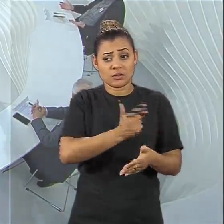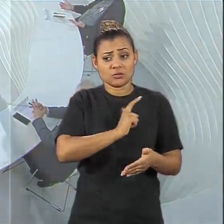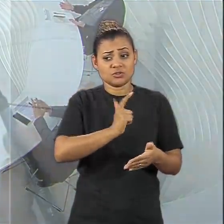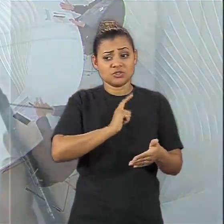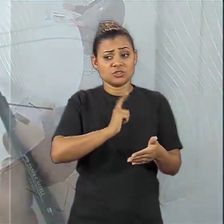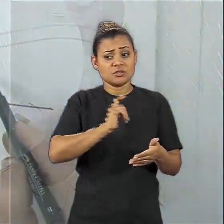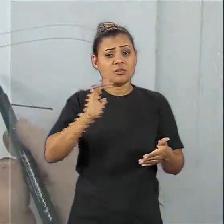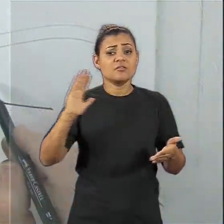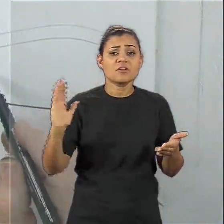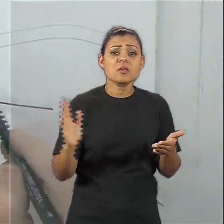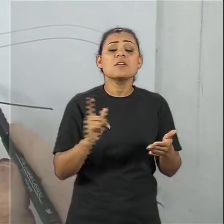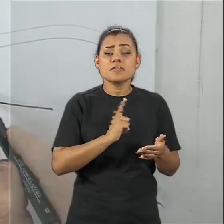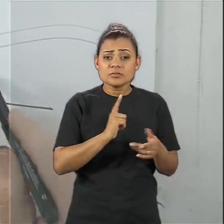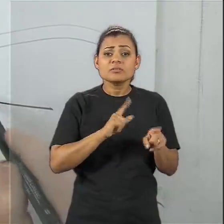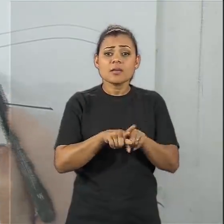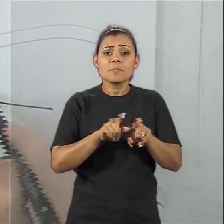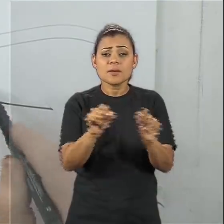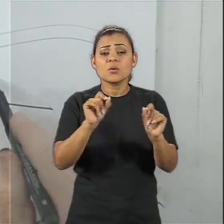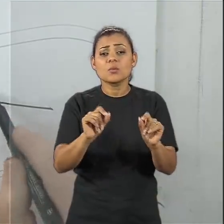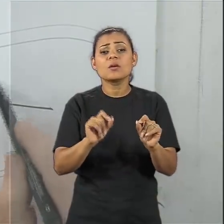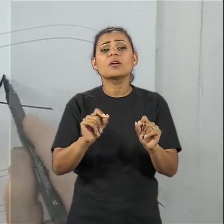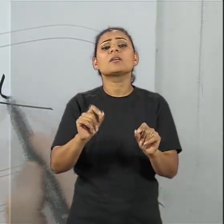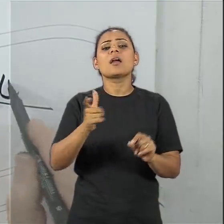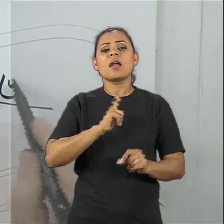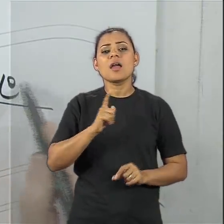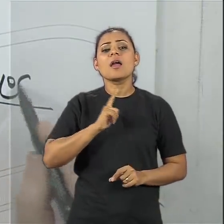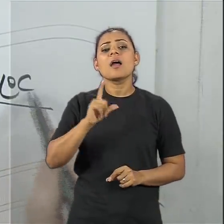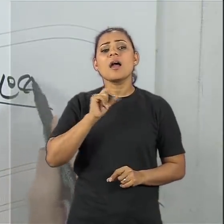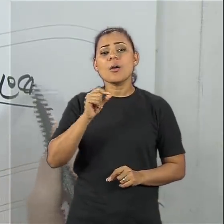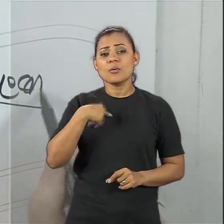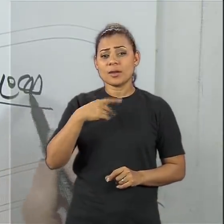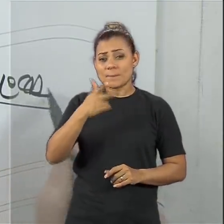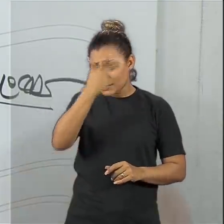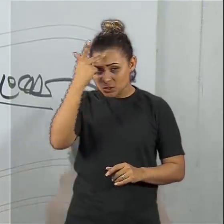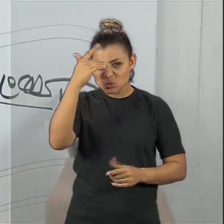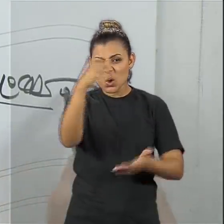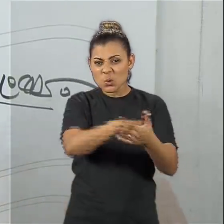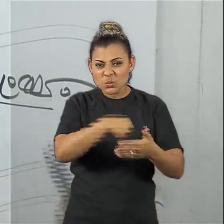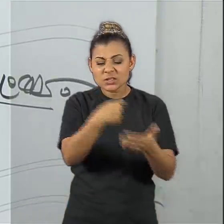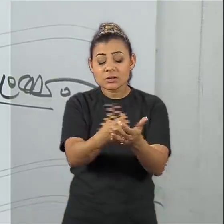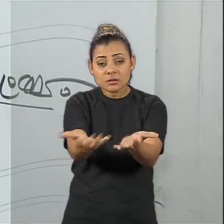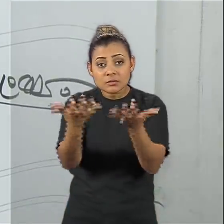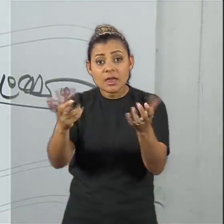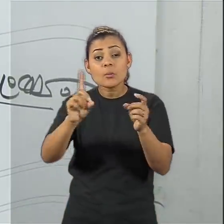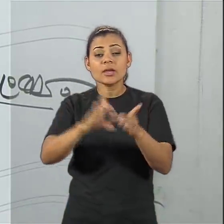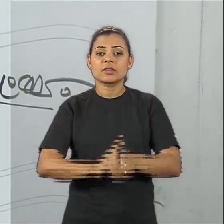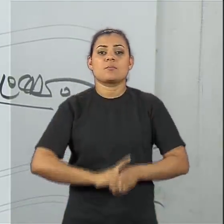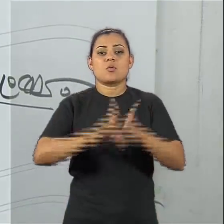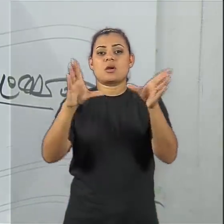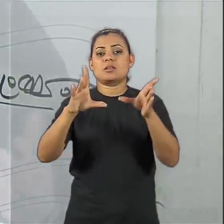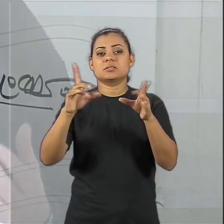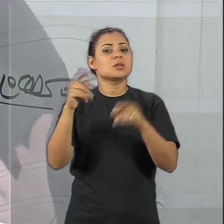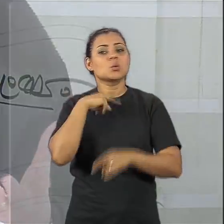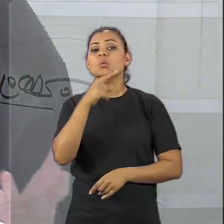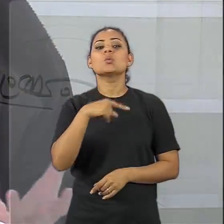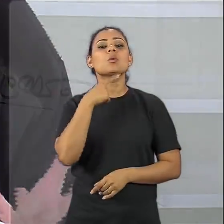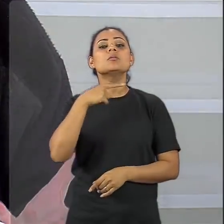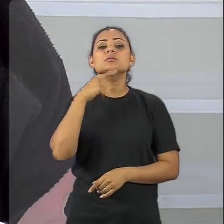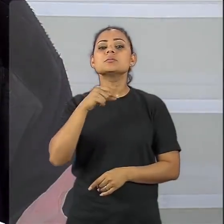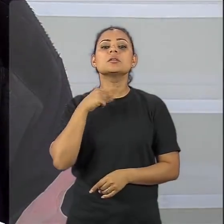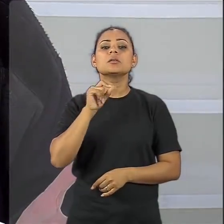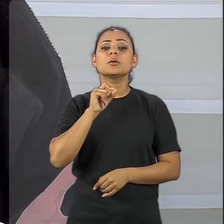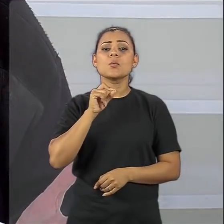da democracia, ver que se essa pessoal está botando a cabeça para fora, é porque a democracia não conseguiu atender